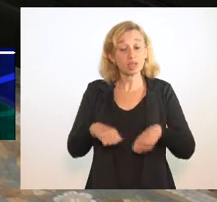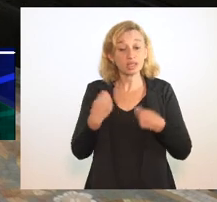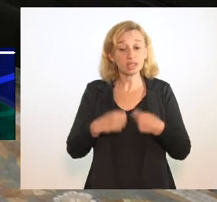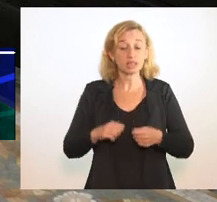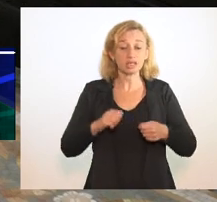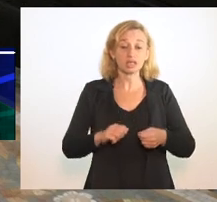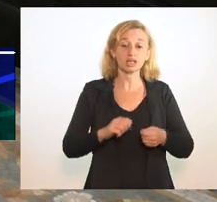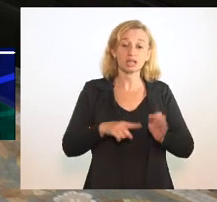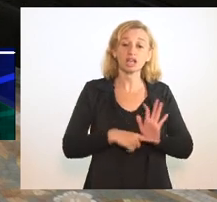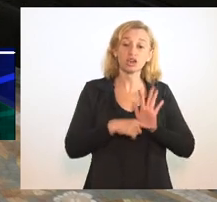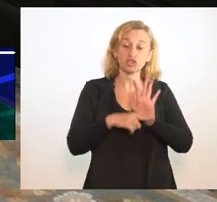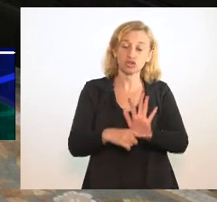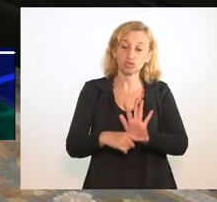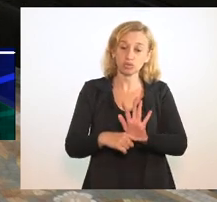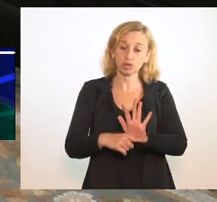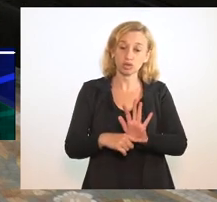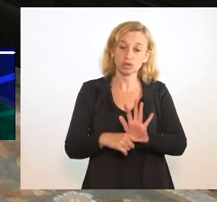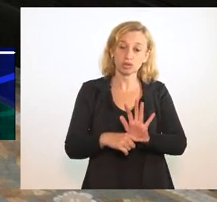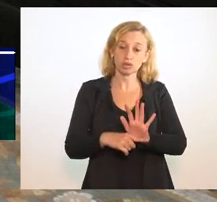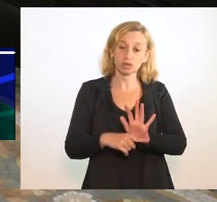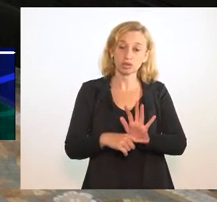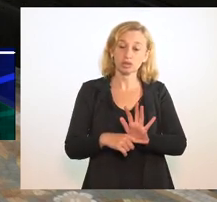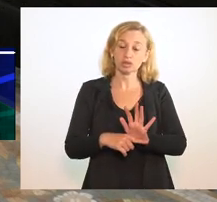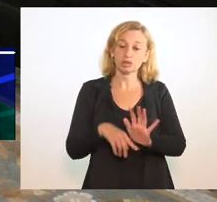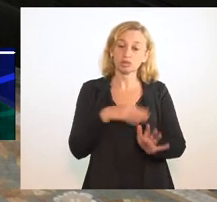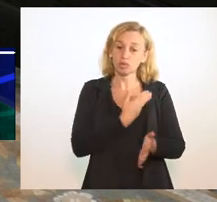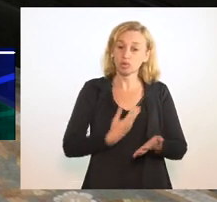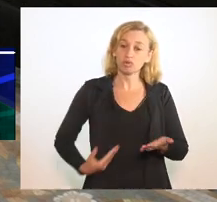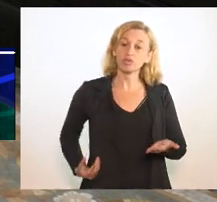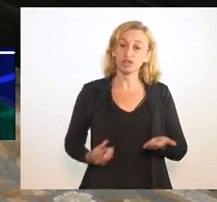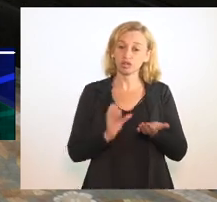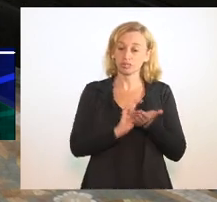auxílio emergencial. Isso representa